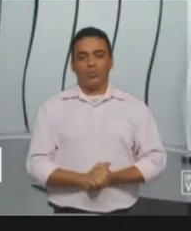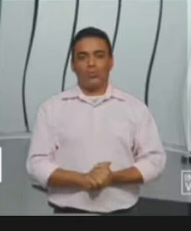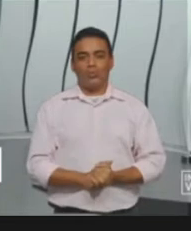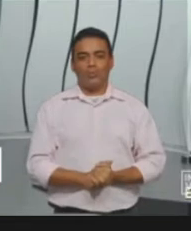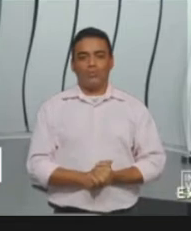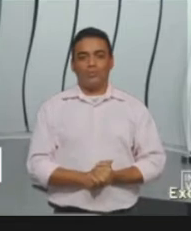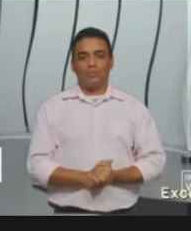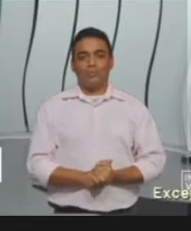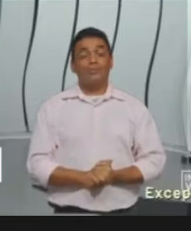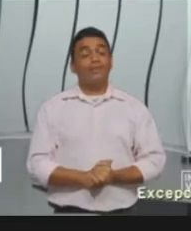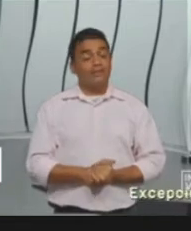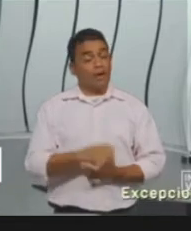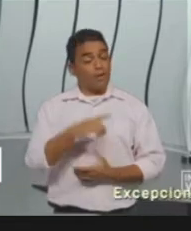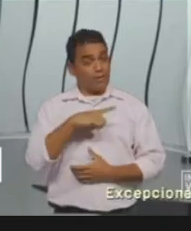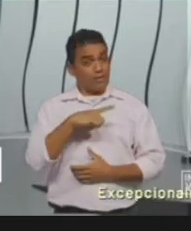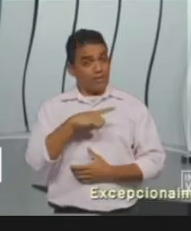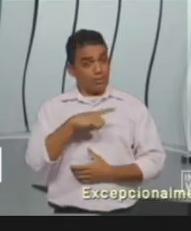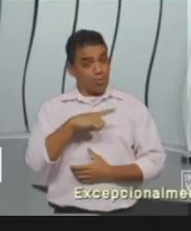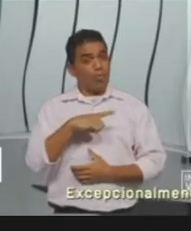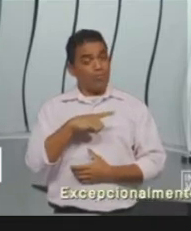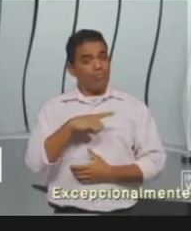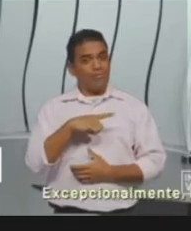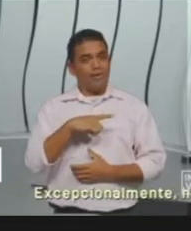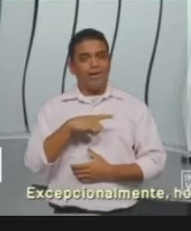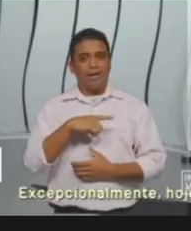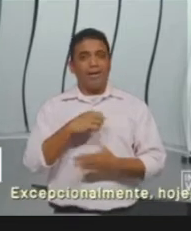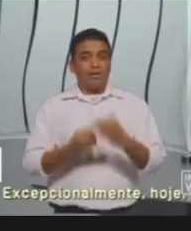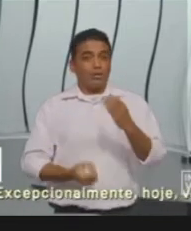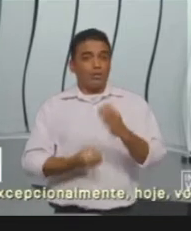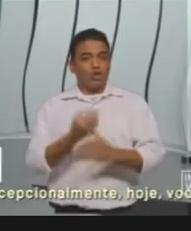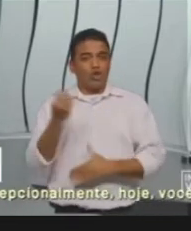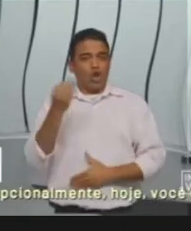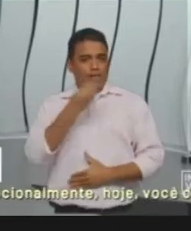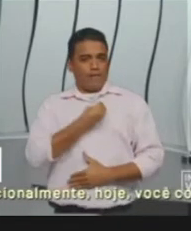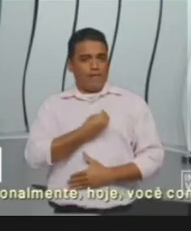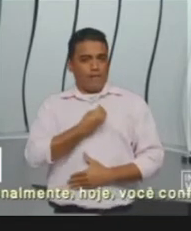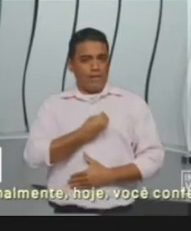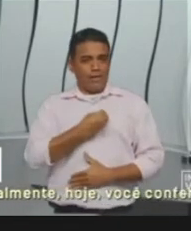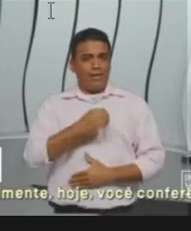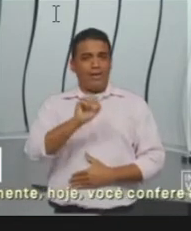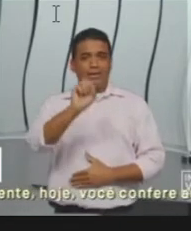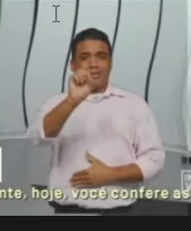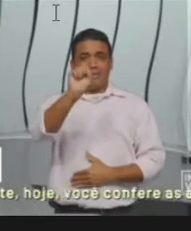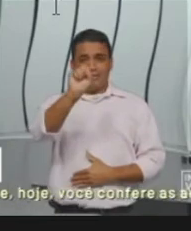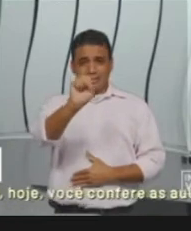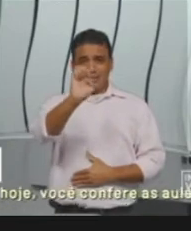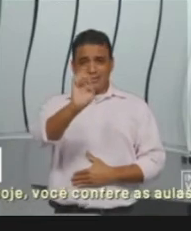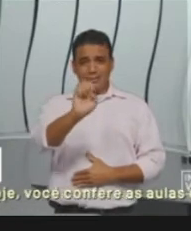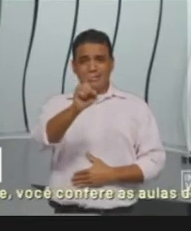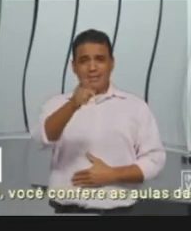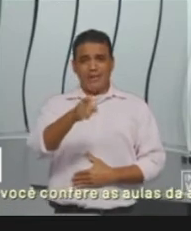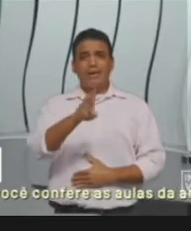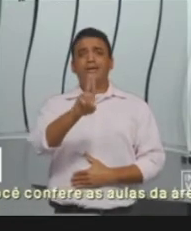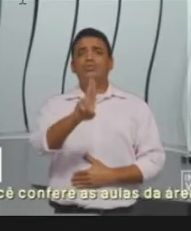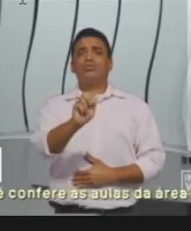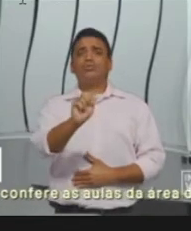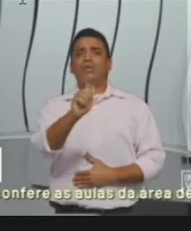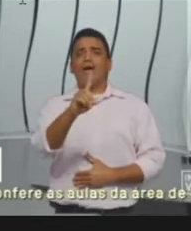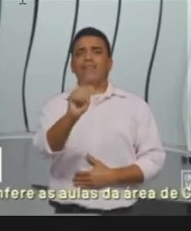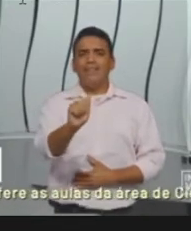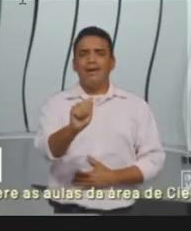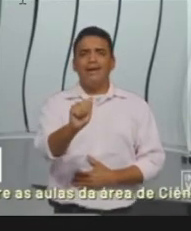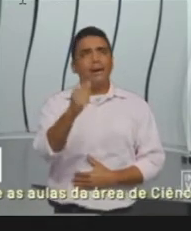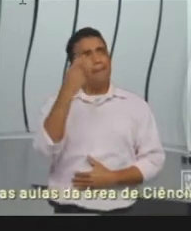Ainda falando de reprodução sexuada, mas agora eu vou falar um pouco, pensando aqui em